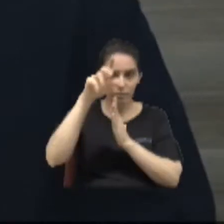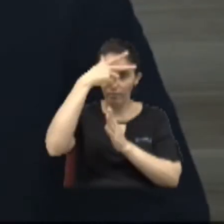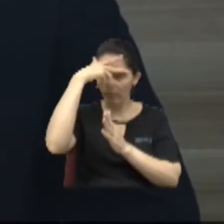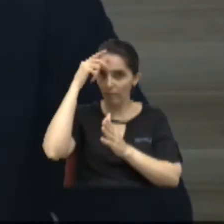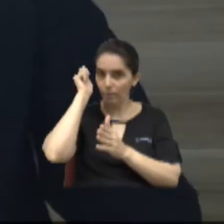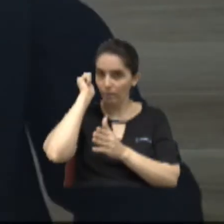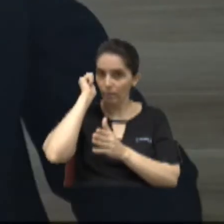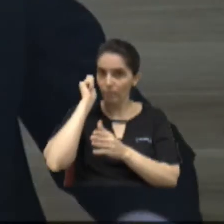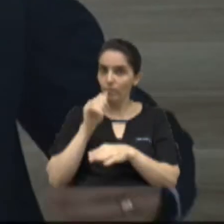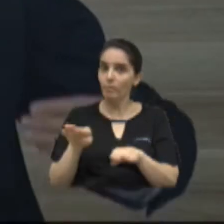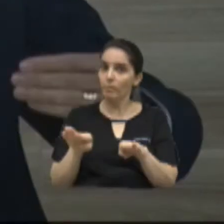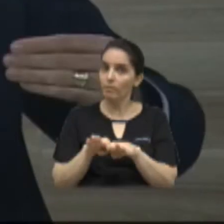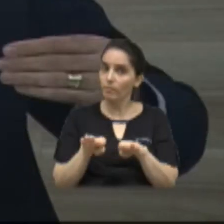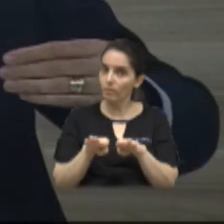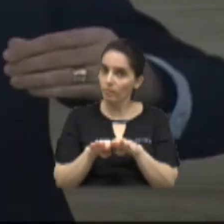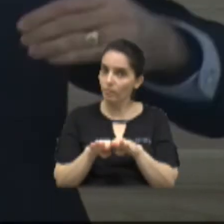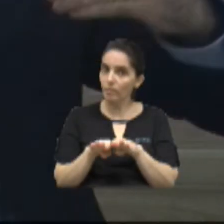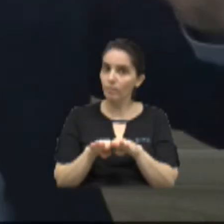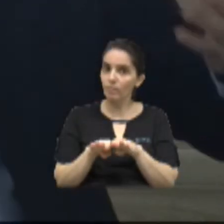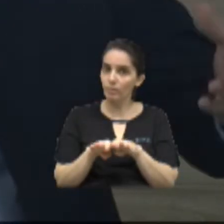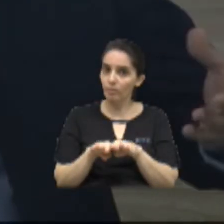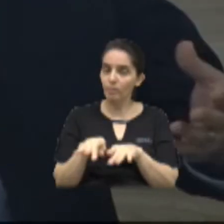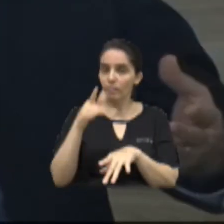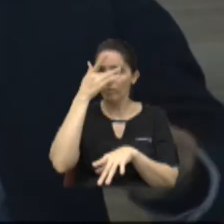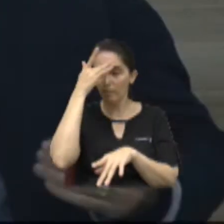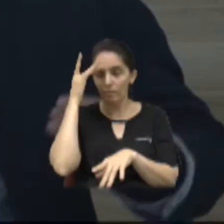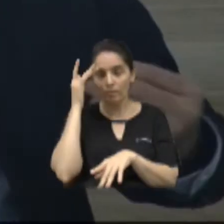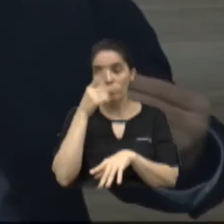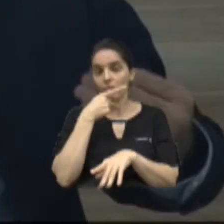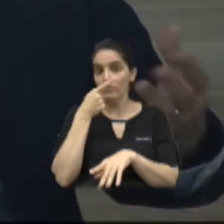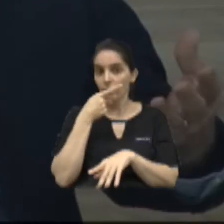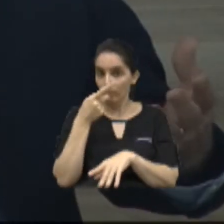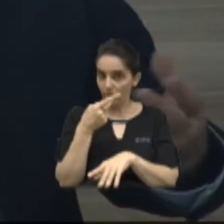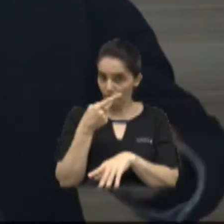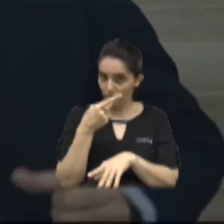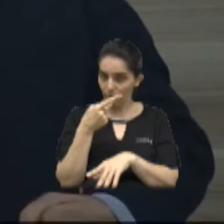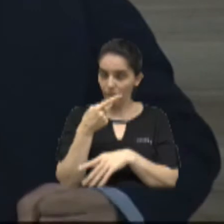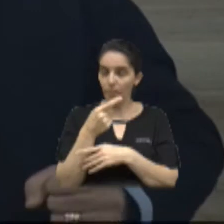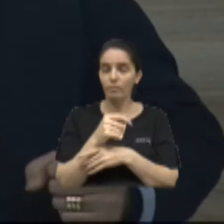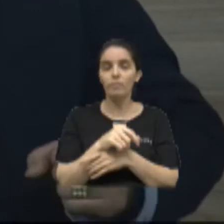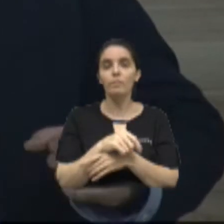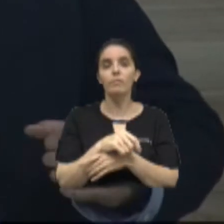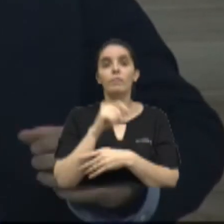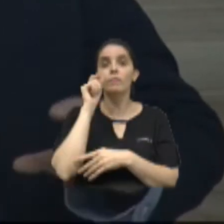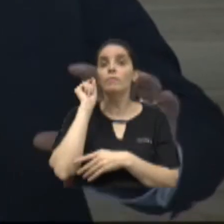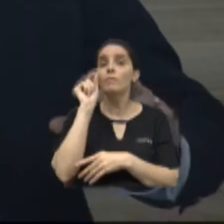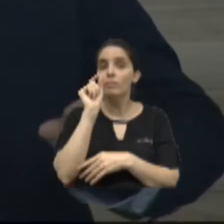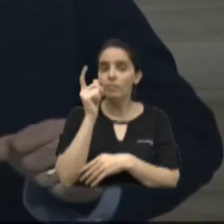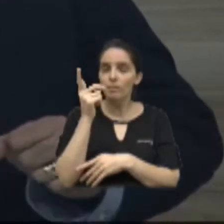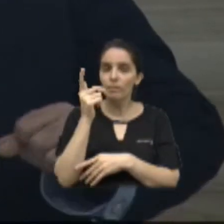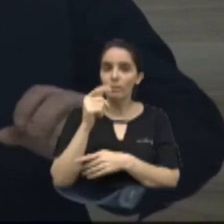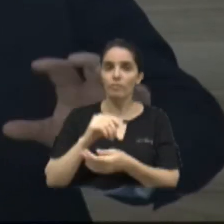o testemunho de que houve, supostamente, segundo alguns moradores,